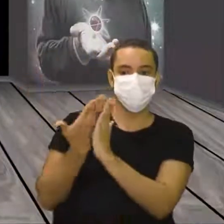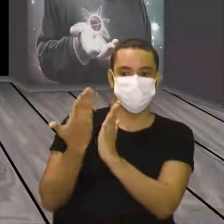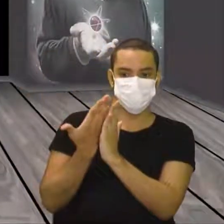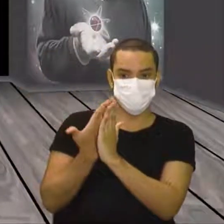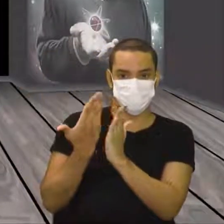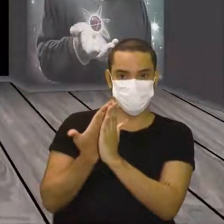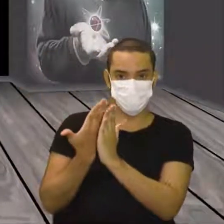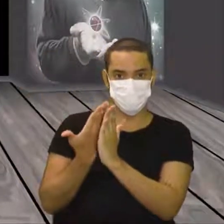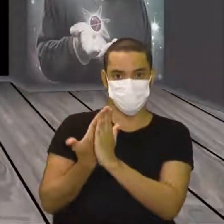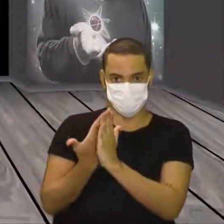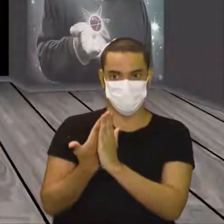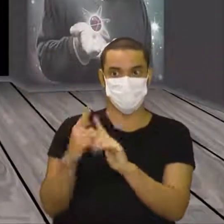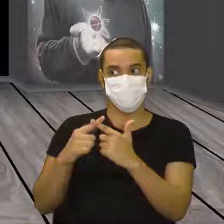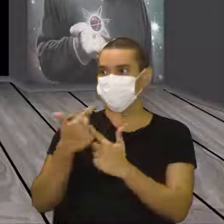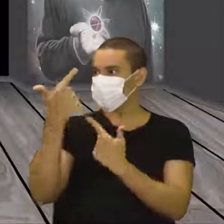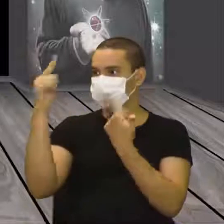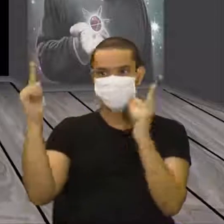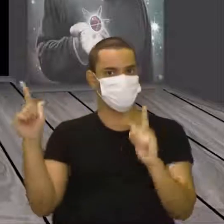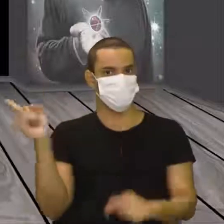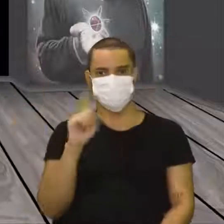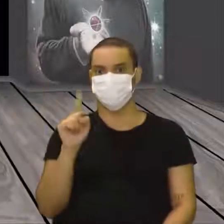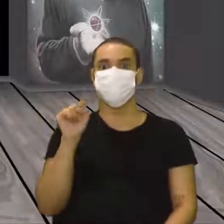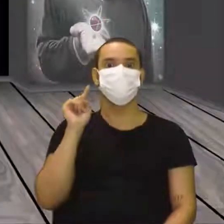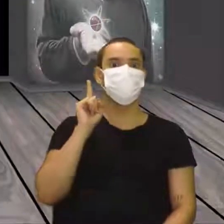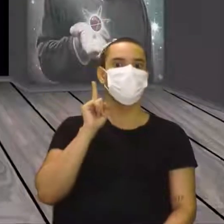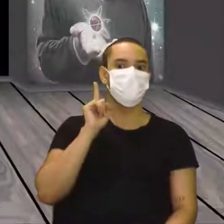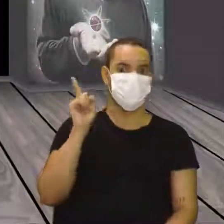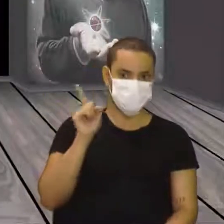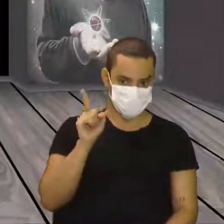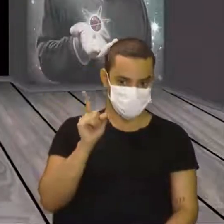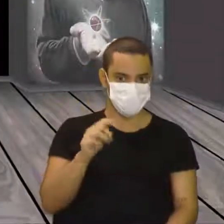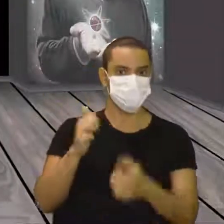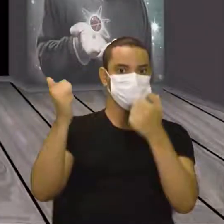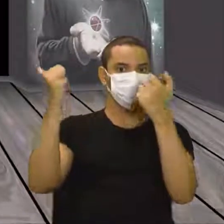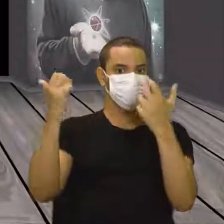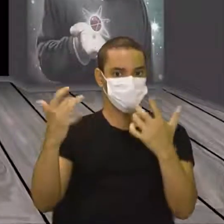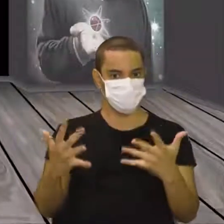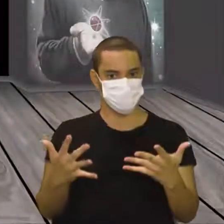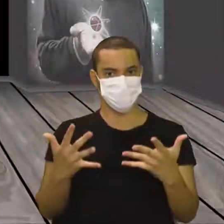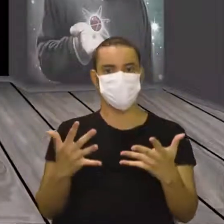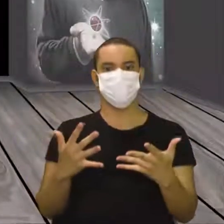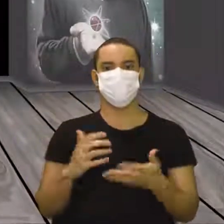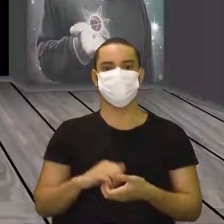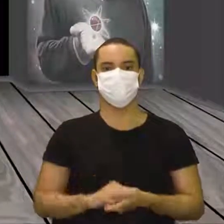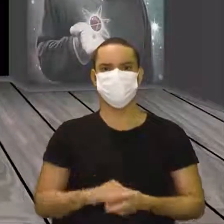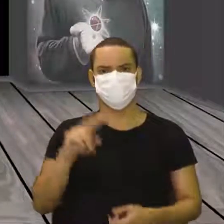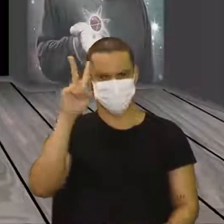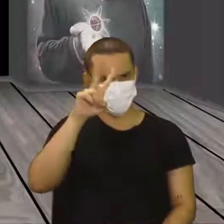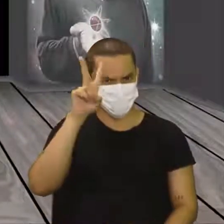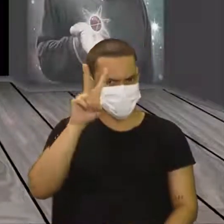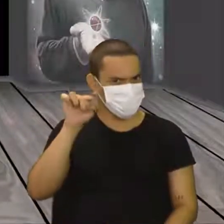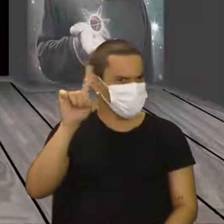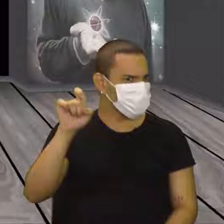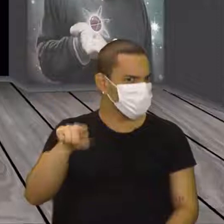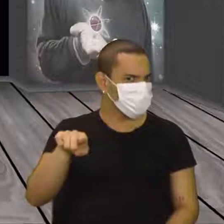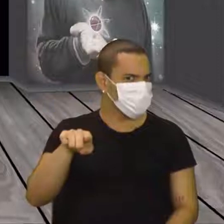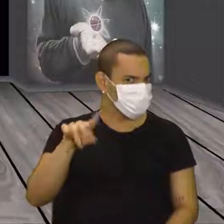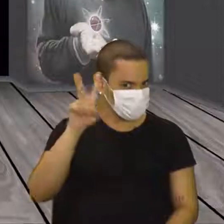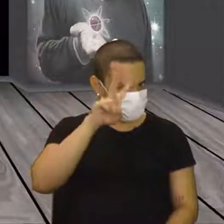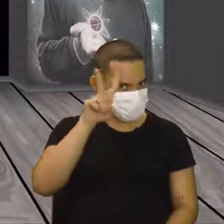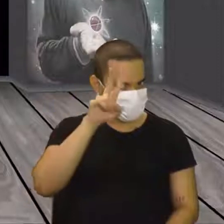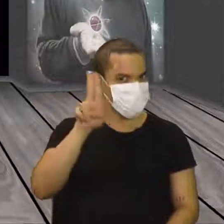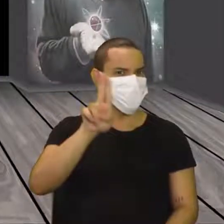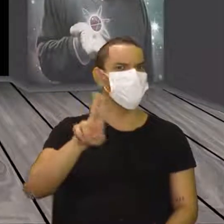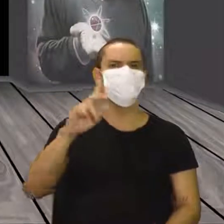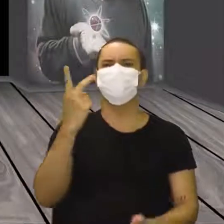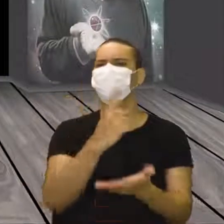mas não foi por esses outros que ele ganhou. Ele ganhou exatamente por esse fenômeno. Vocês lembram qual é? Que é utilizado aí no dia